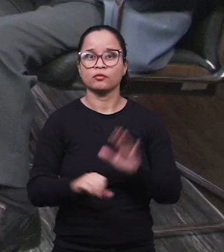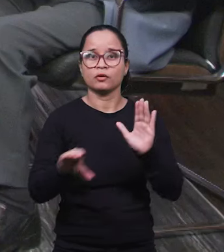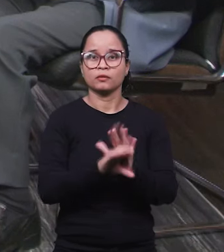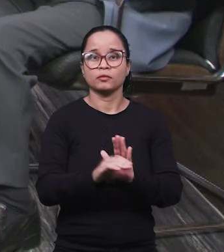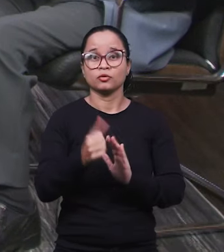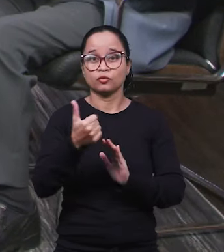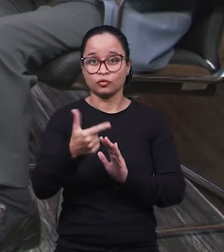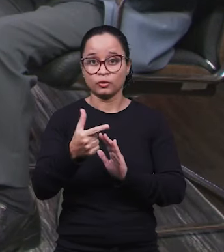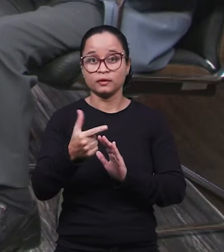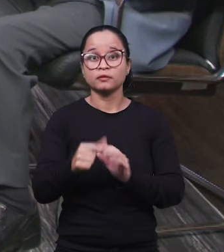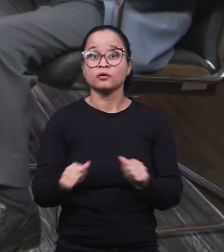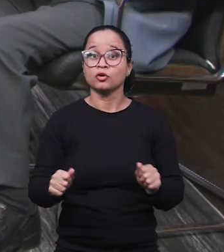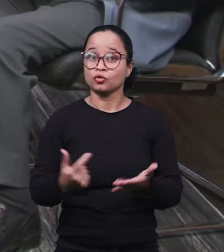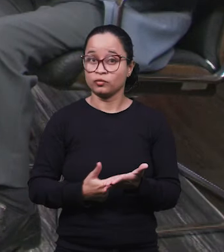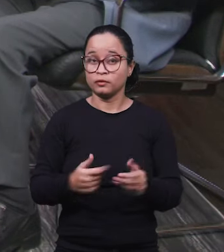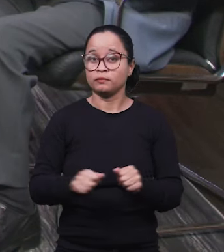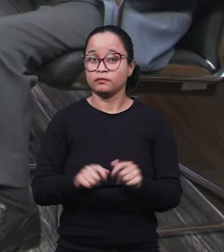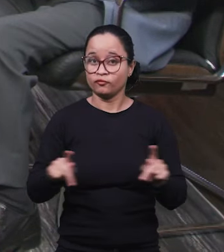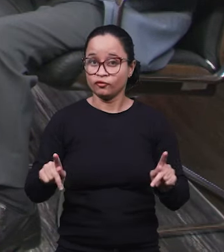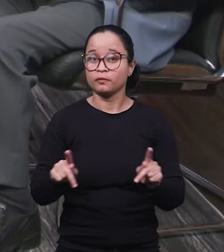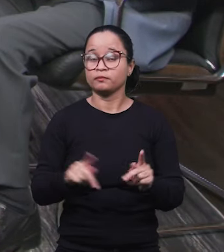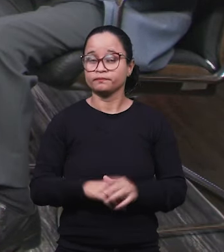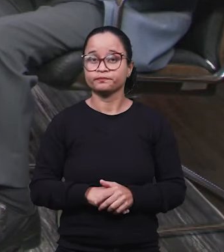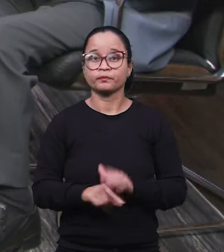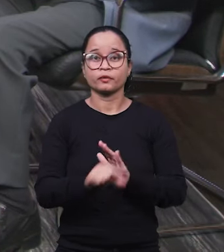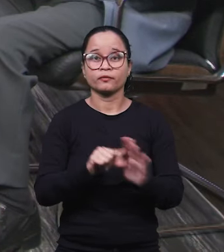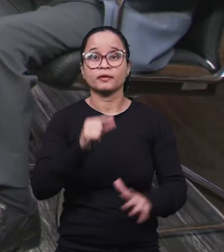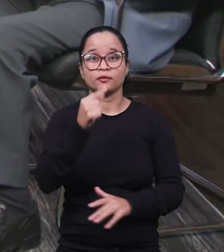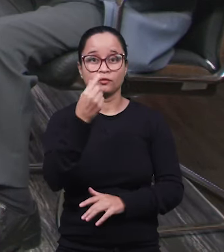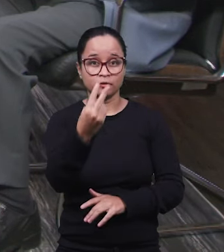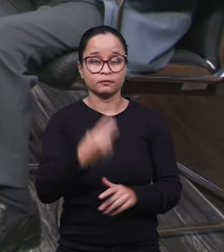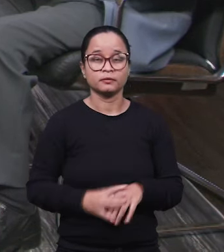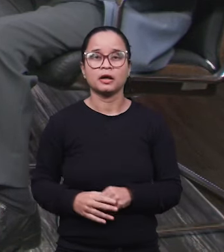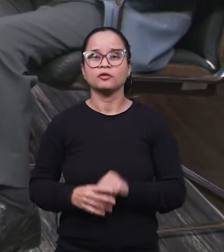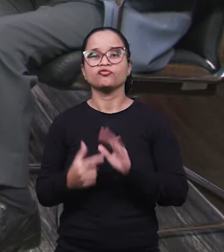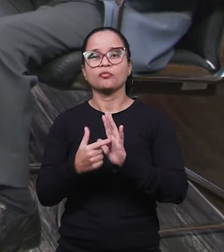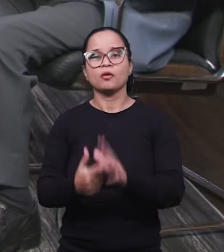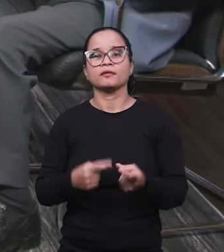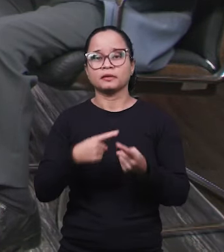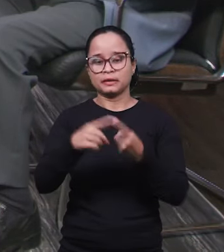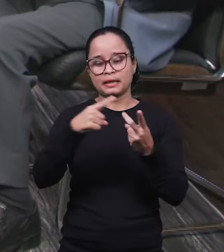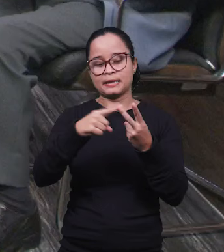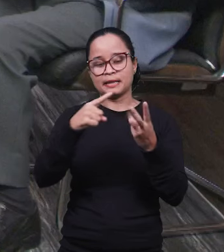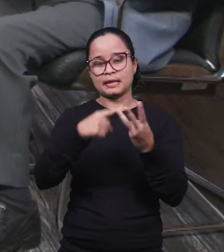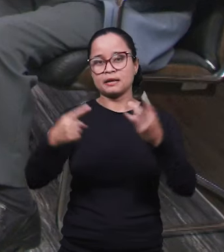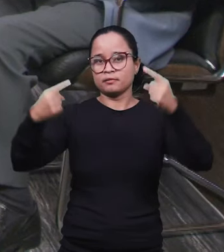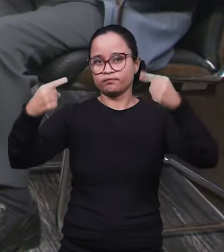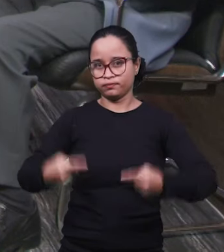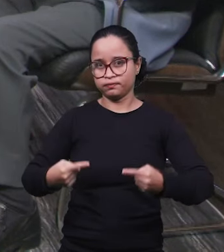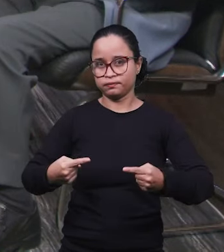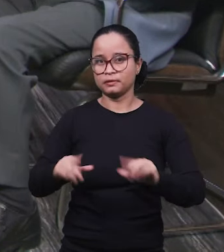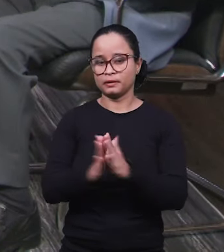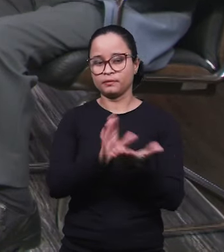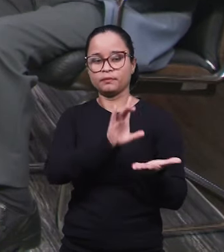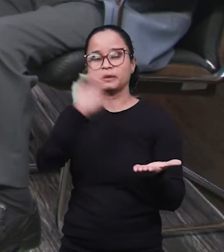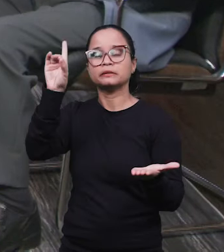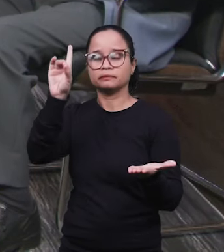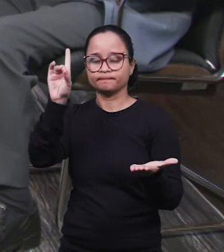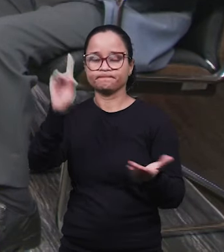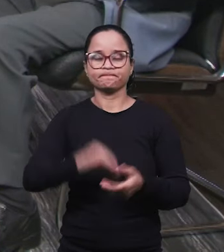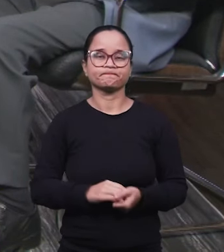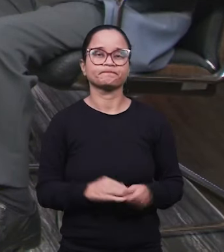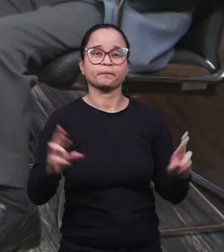livro de Apocalipse, no versículo 2, onde fala ali de 3 oposições à palavra de Deus e que